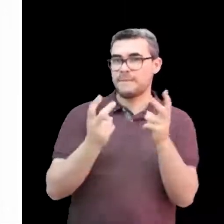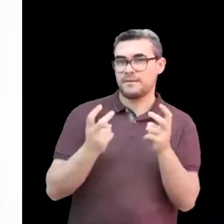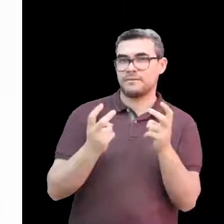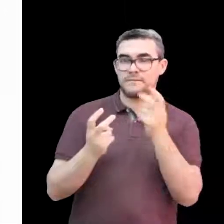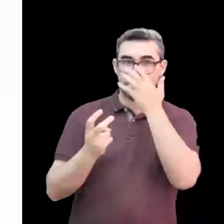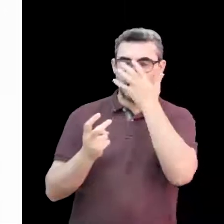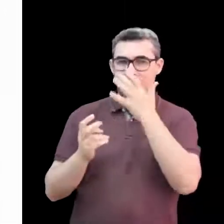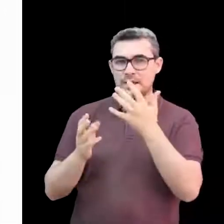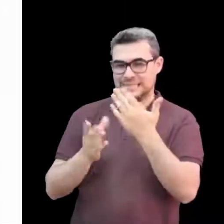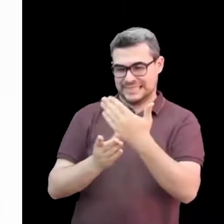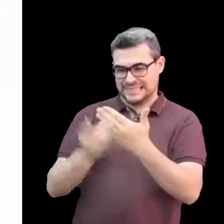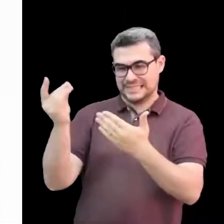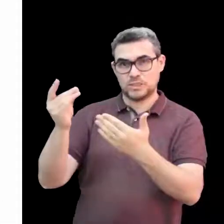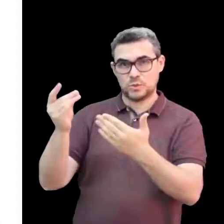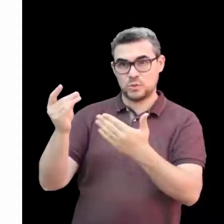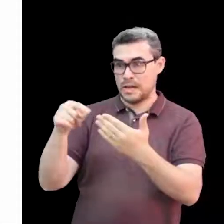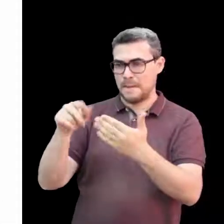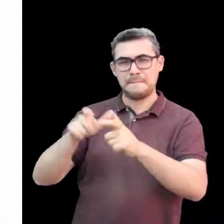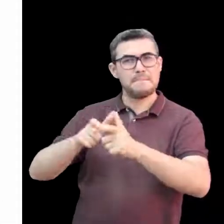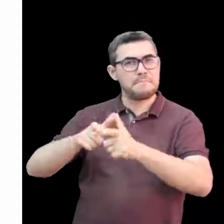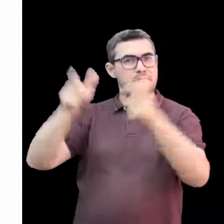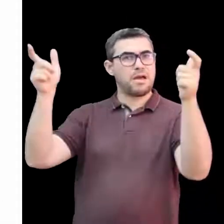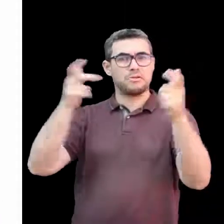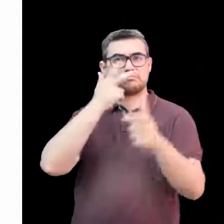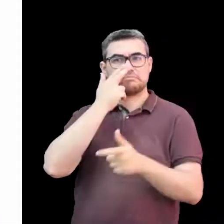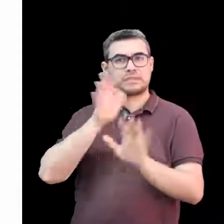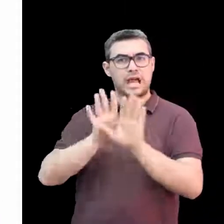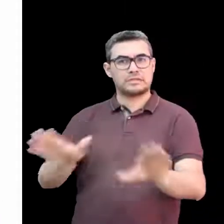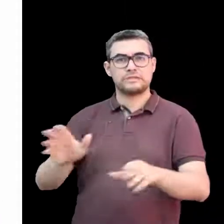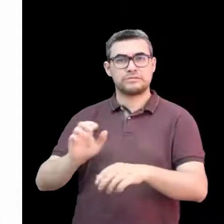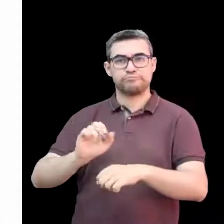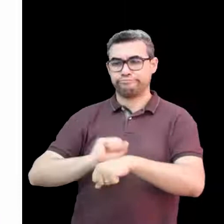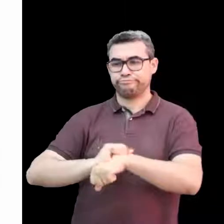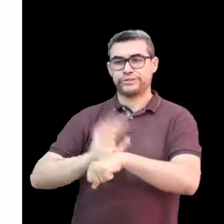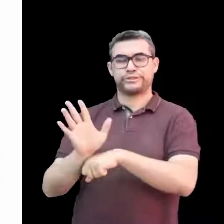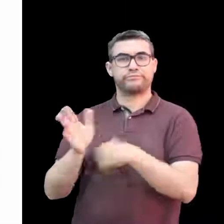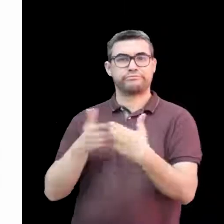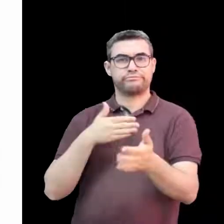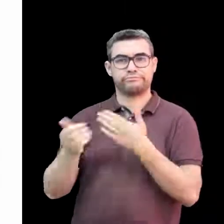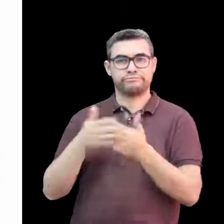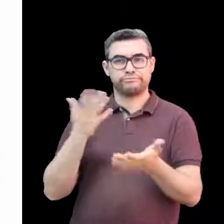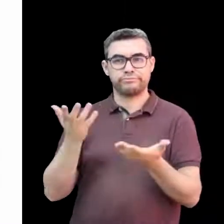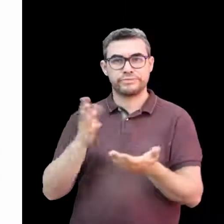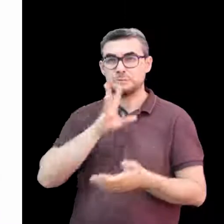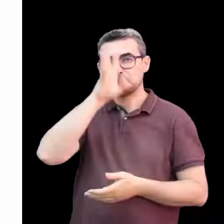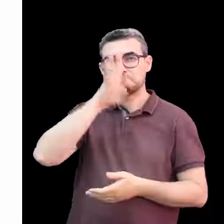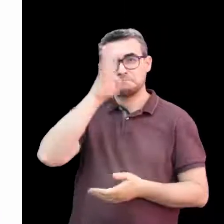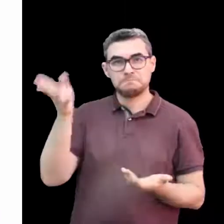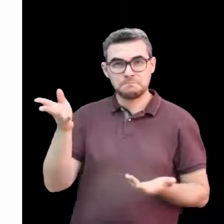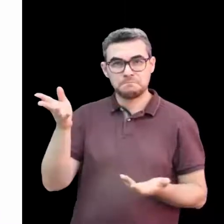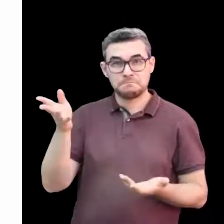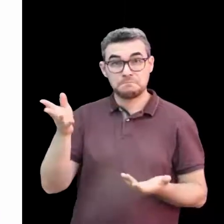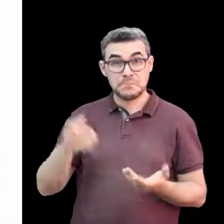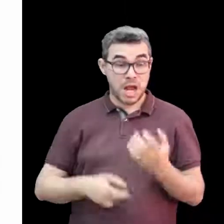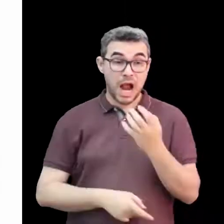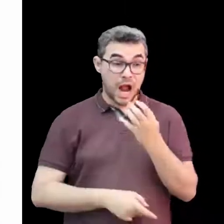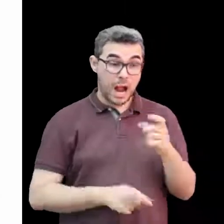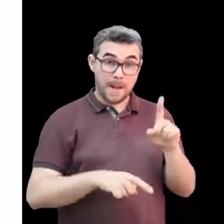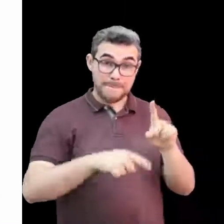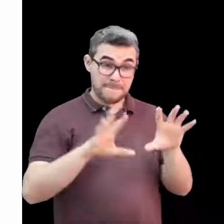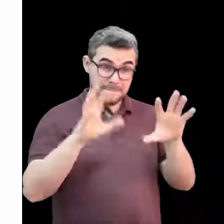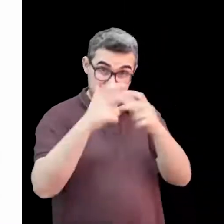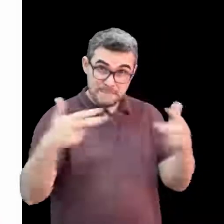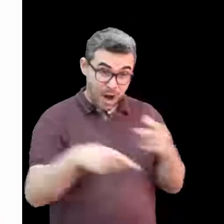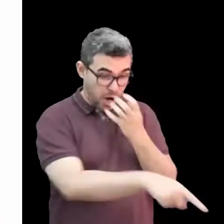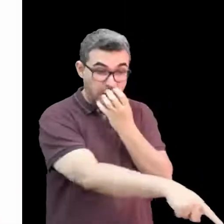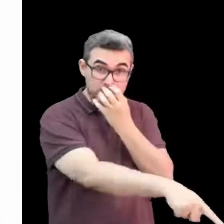Você se deu conta de que a maioria dos signos é arbitrária? Um cão, por exemplo,